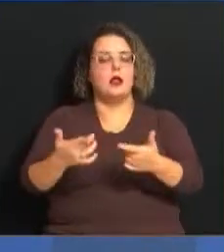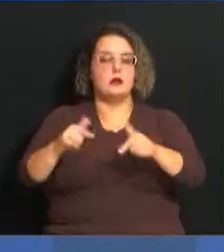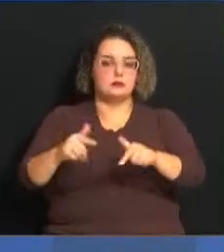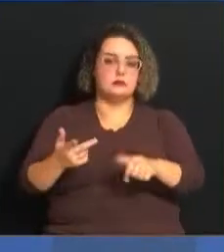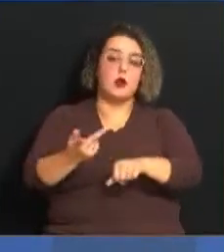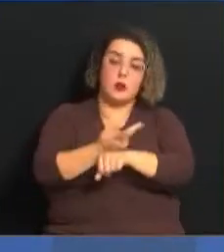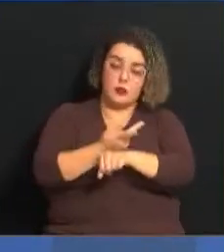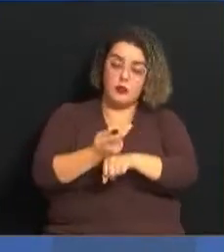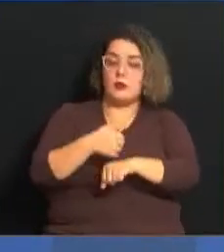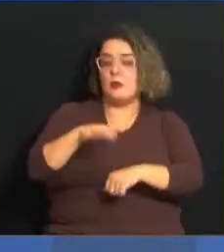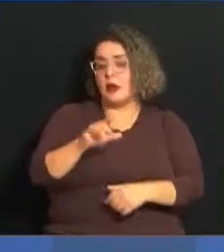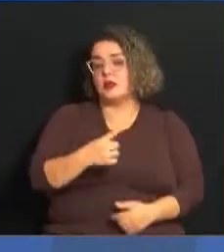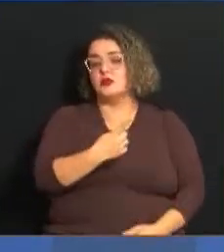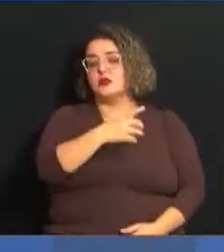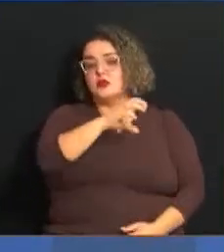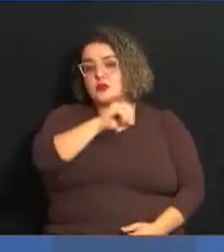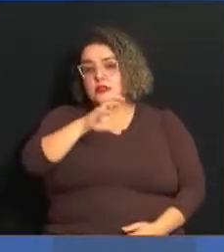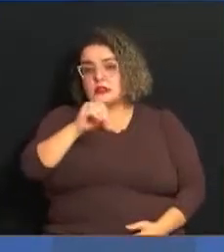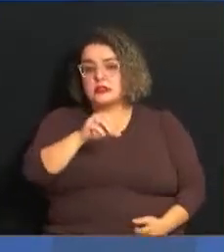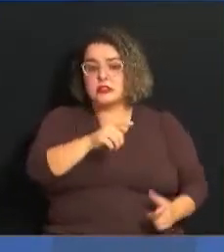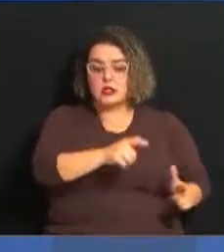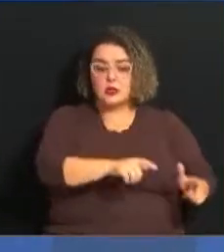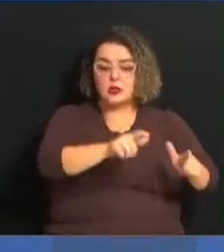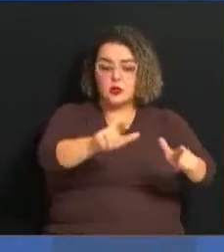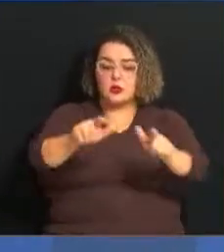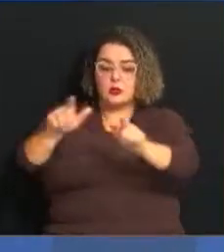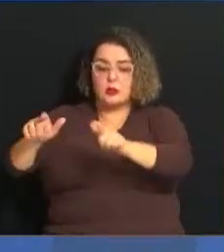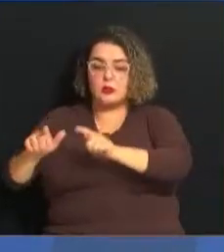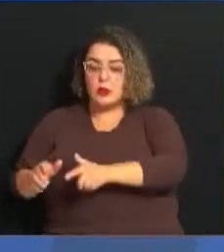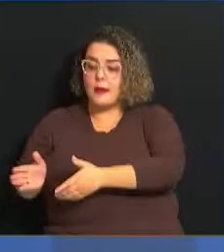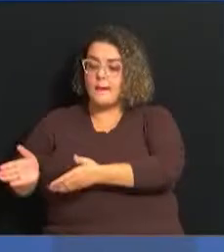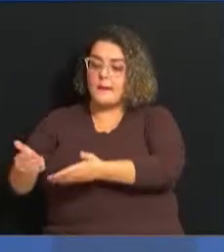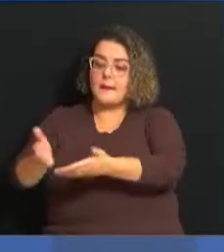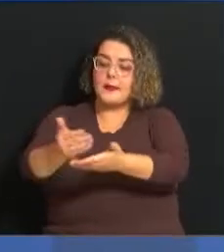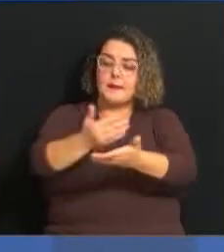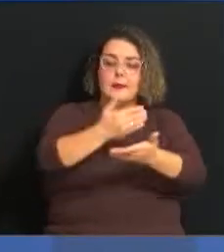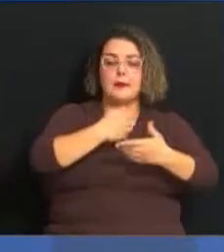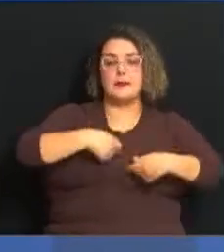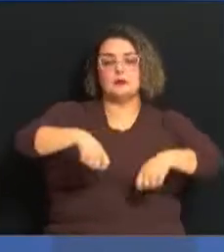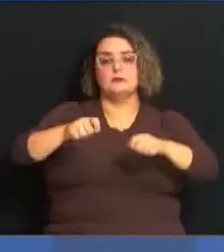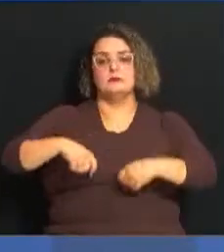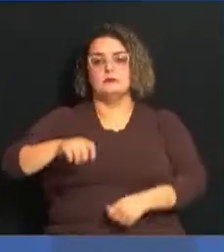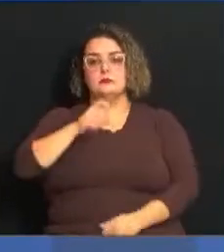mais de 100 pontos de arrecadação que está lá no site